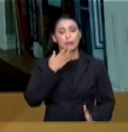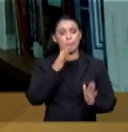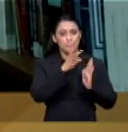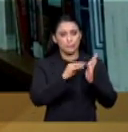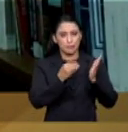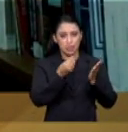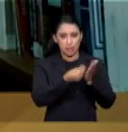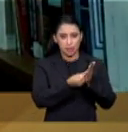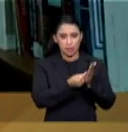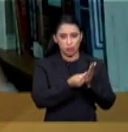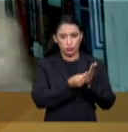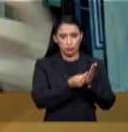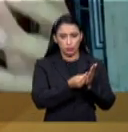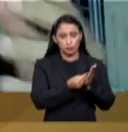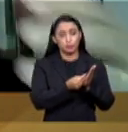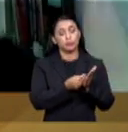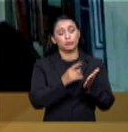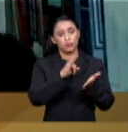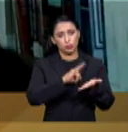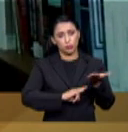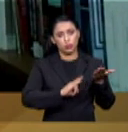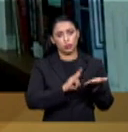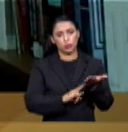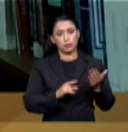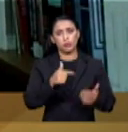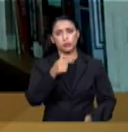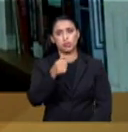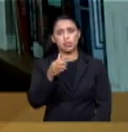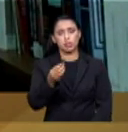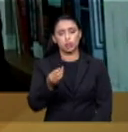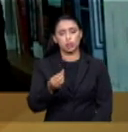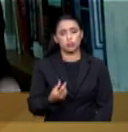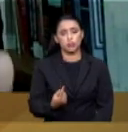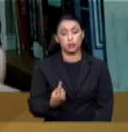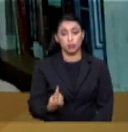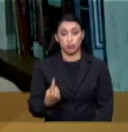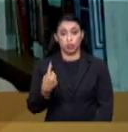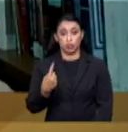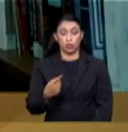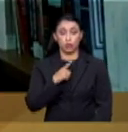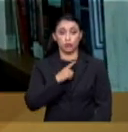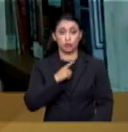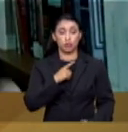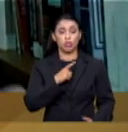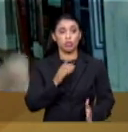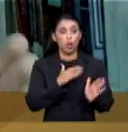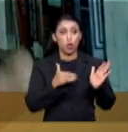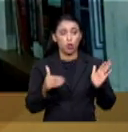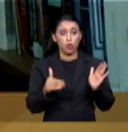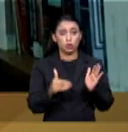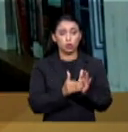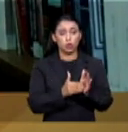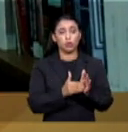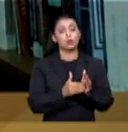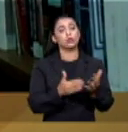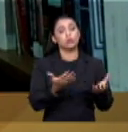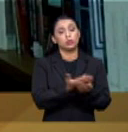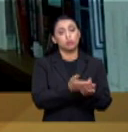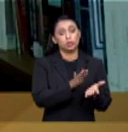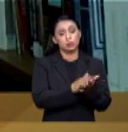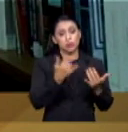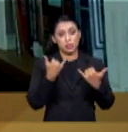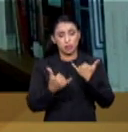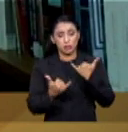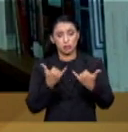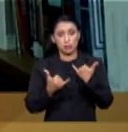7001, de que houvesse um sobrestamento de todos os casos e a partir do julgamento do IRDR pelo